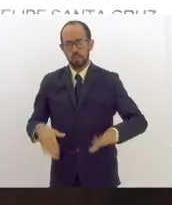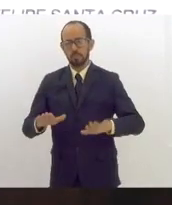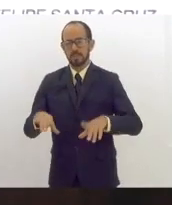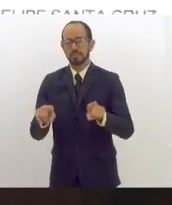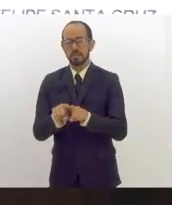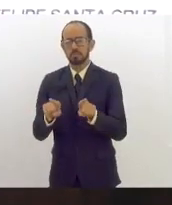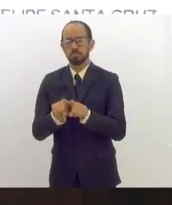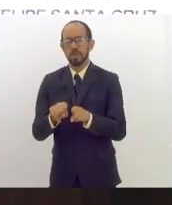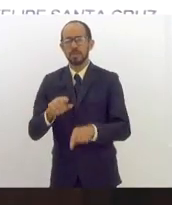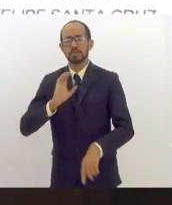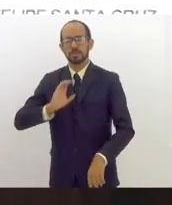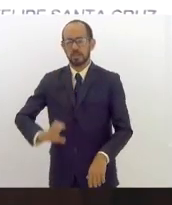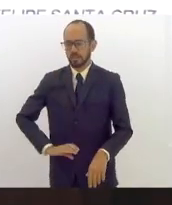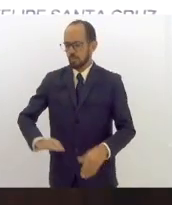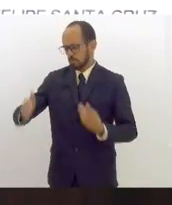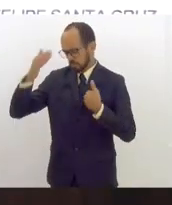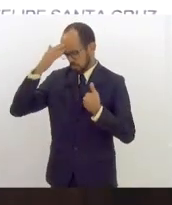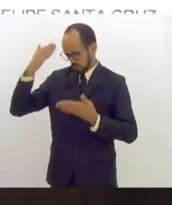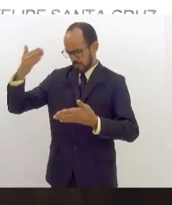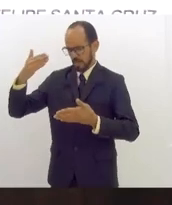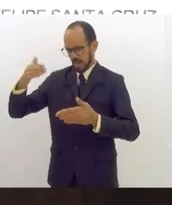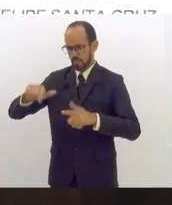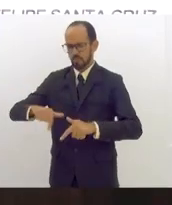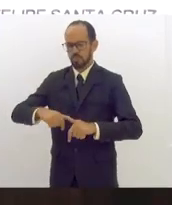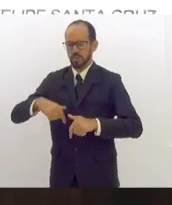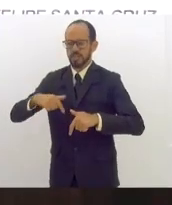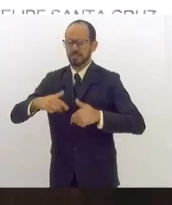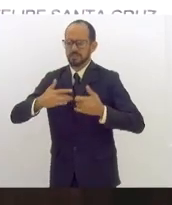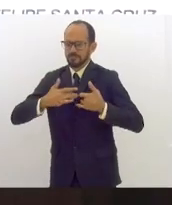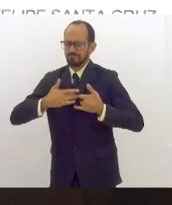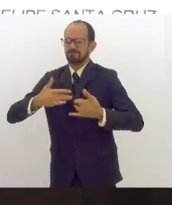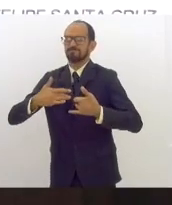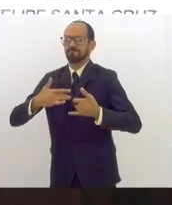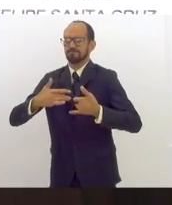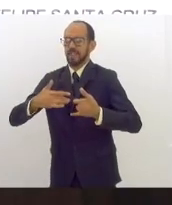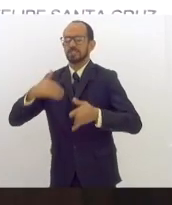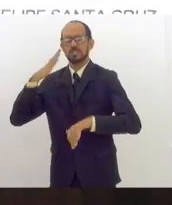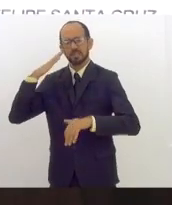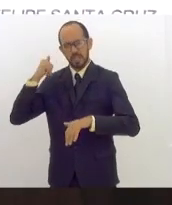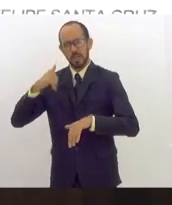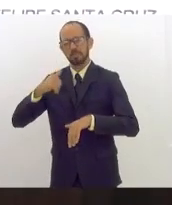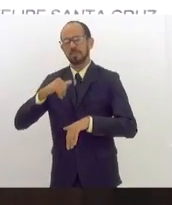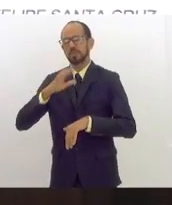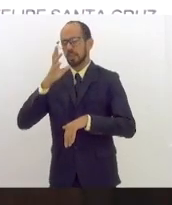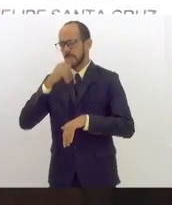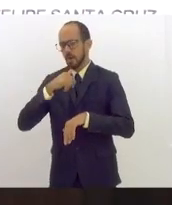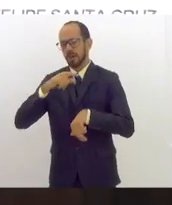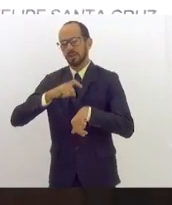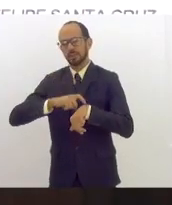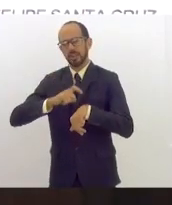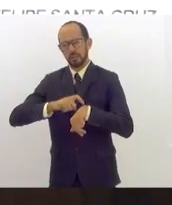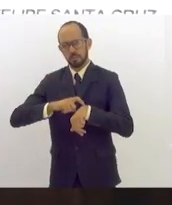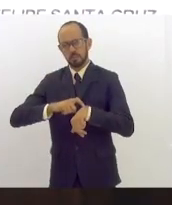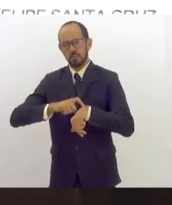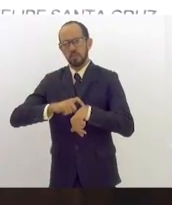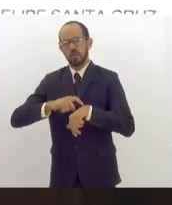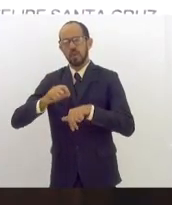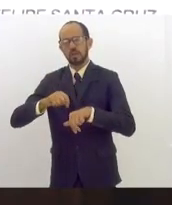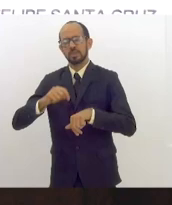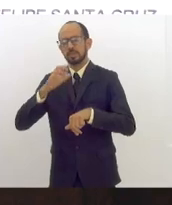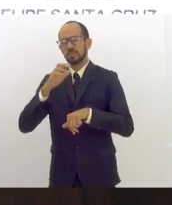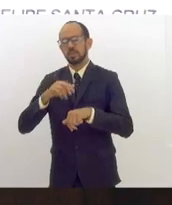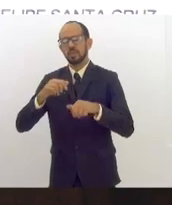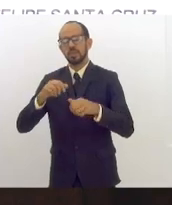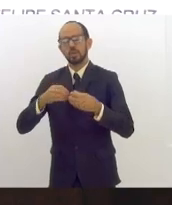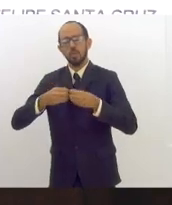muito obrigado por essa entrega sabemos bem que isso custa muito tempo custa tempo com família custa saúde mas